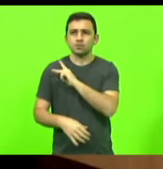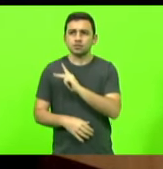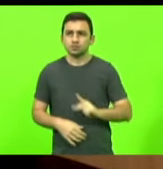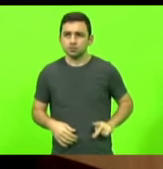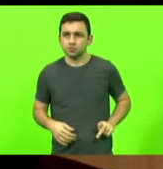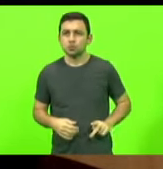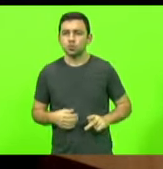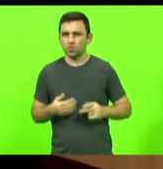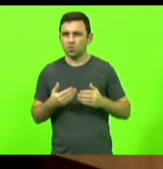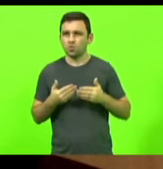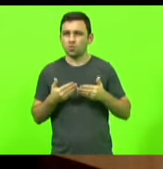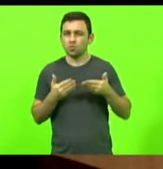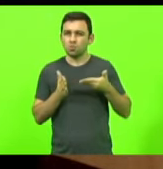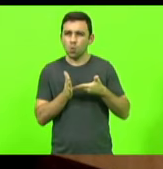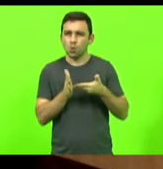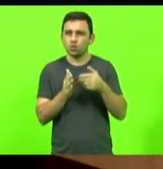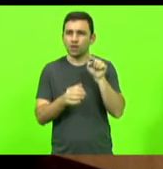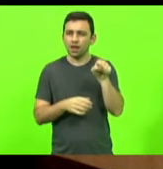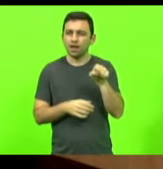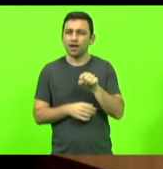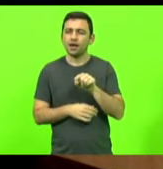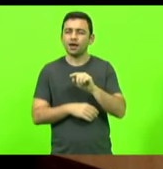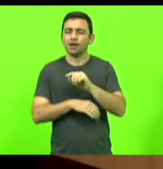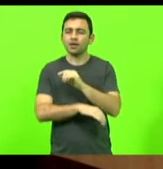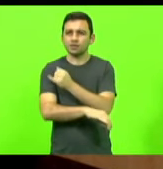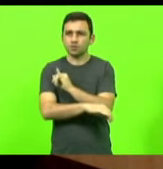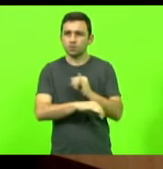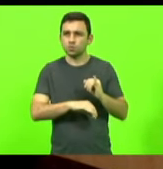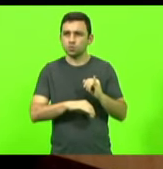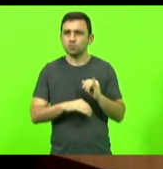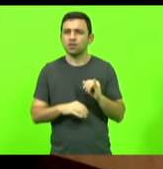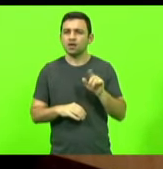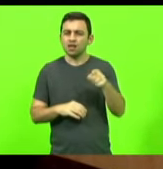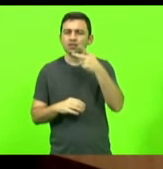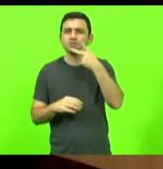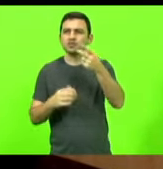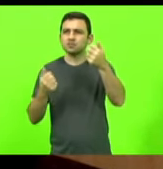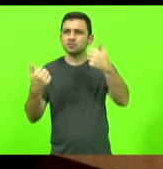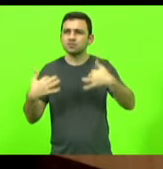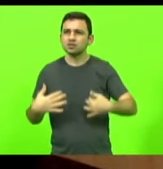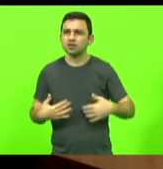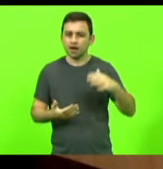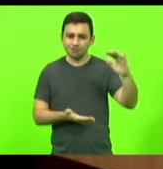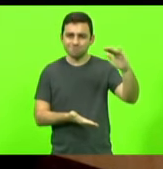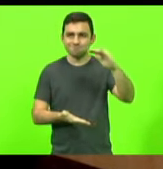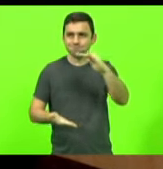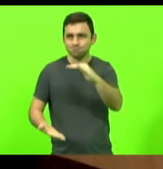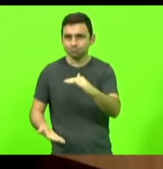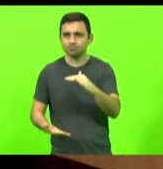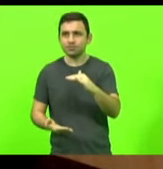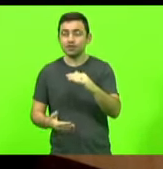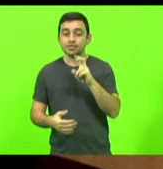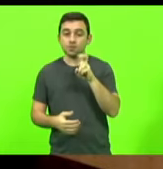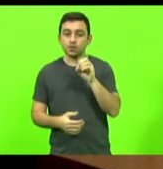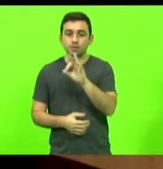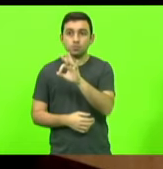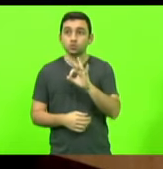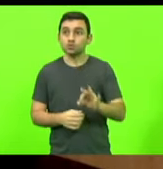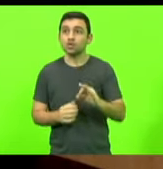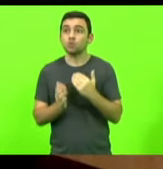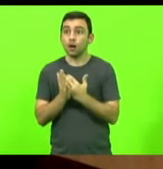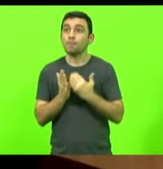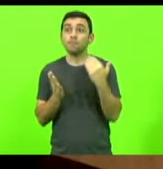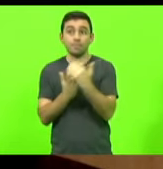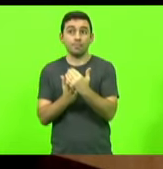Imbituba, que fala que as cargas irão aumentar em mais de 50% nesse porto,